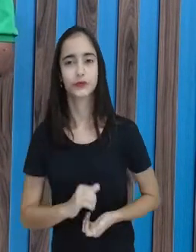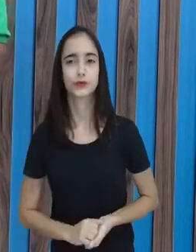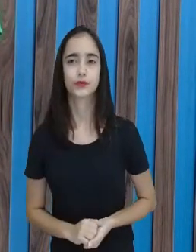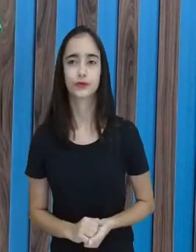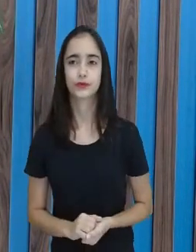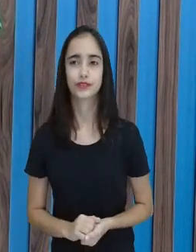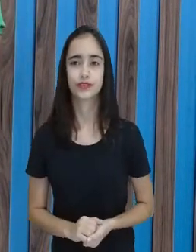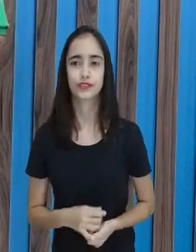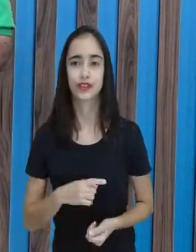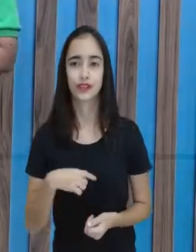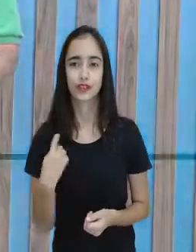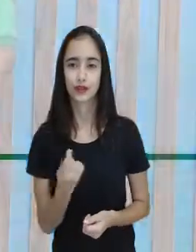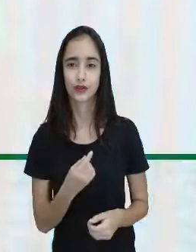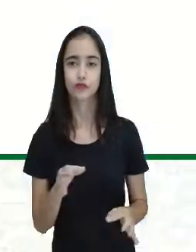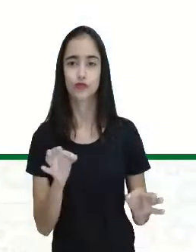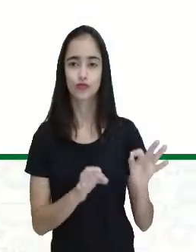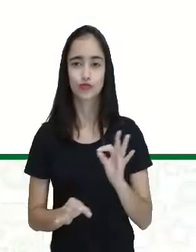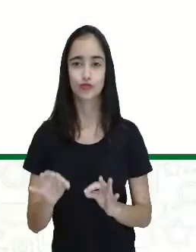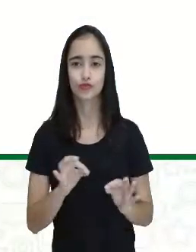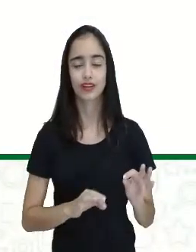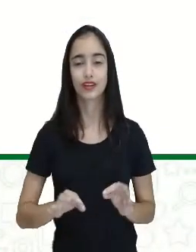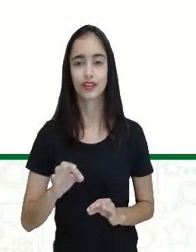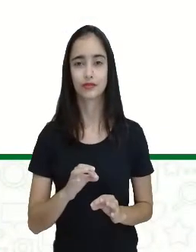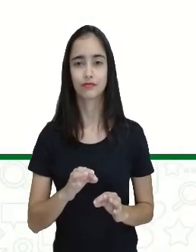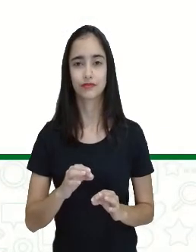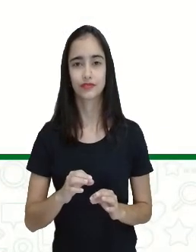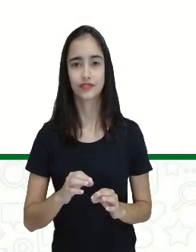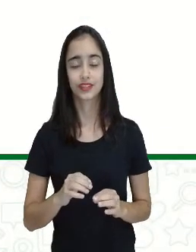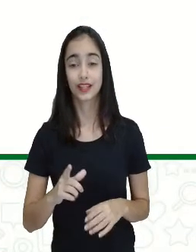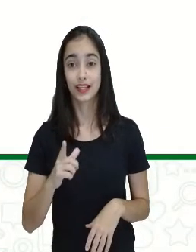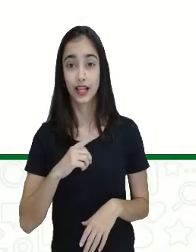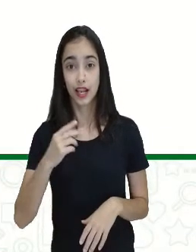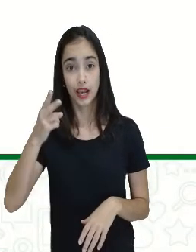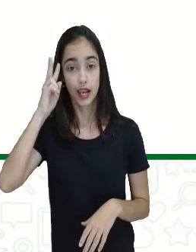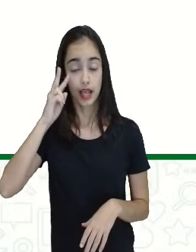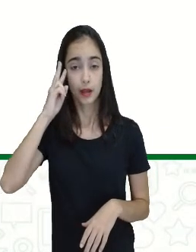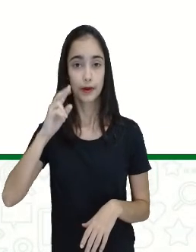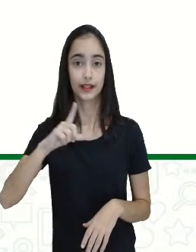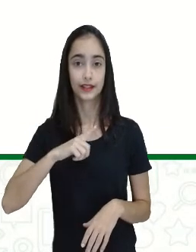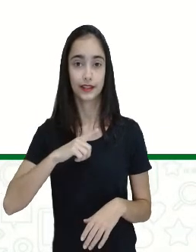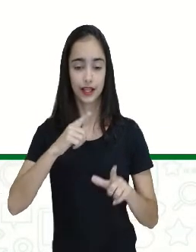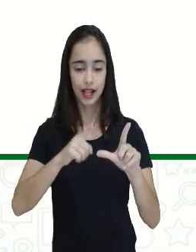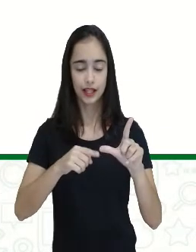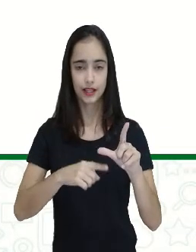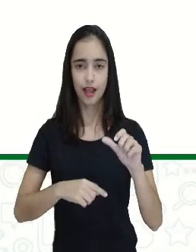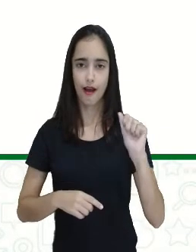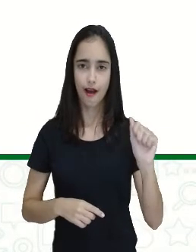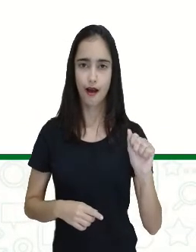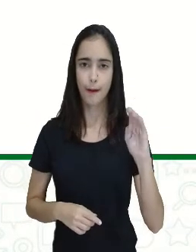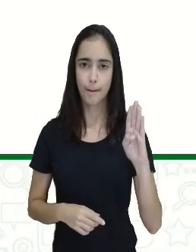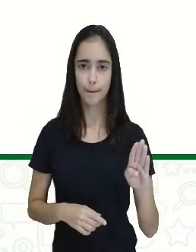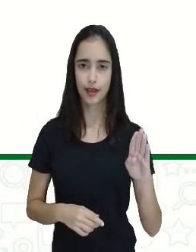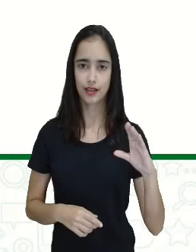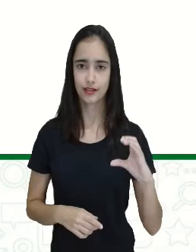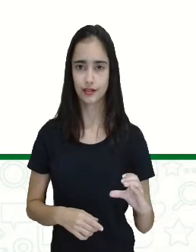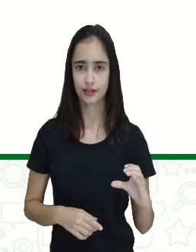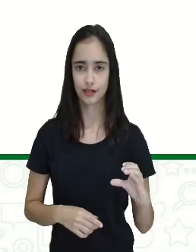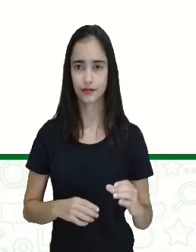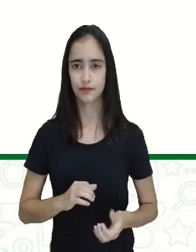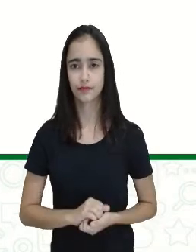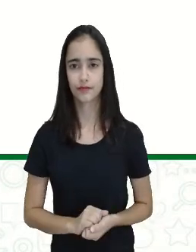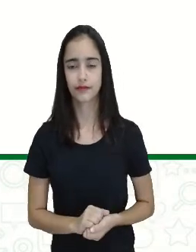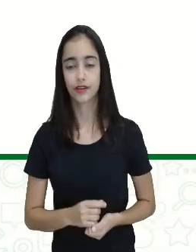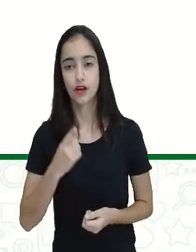Nossa questão, onde existiam 3 alternativas. Na alternativa A, Roberta e